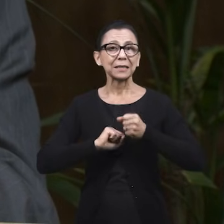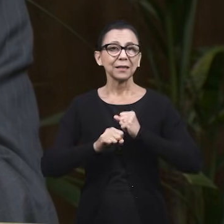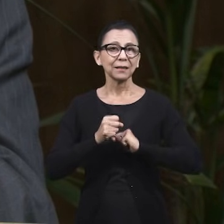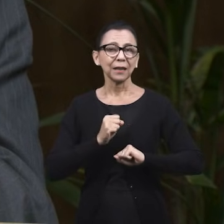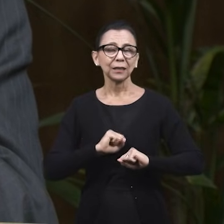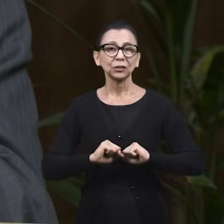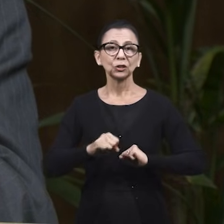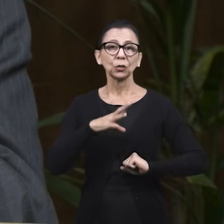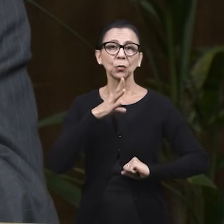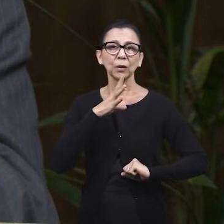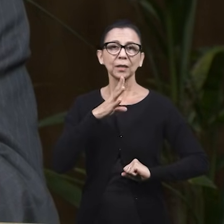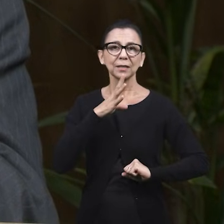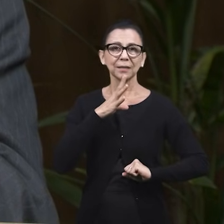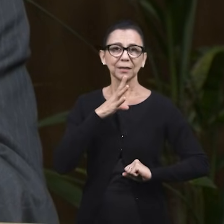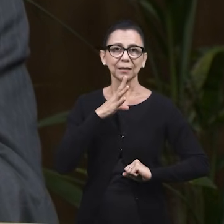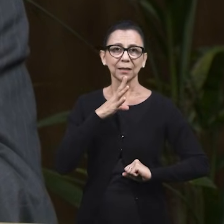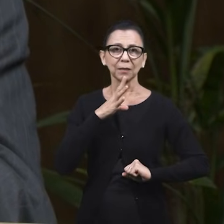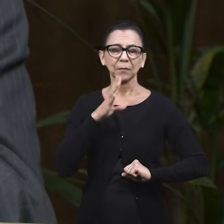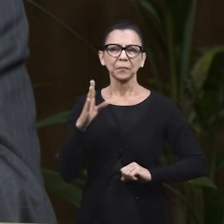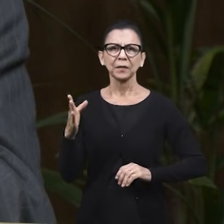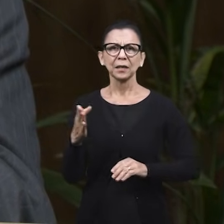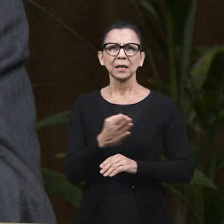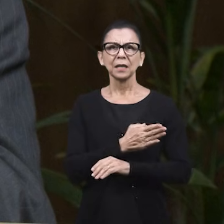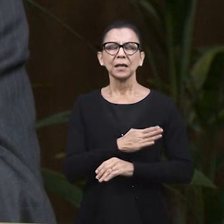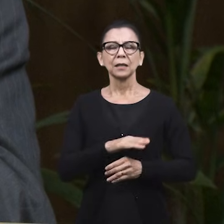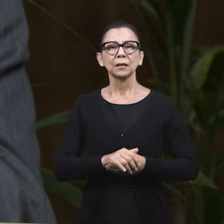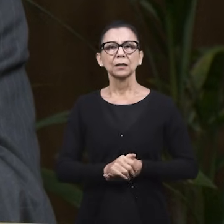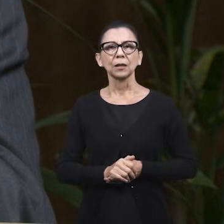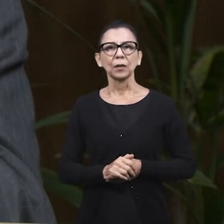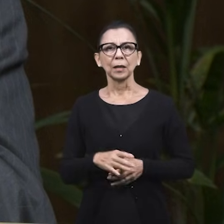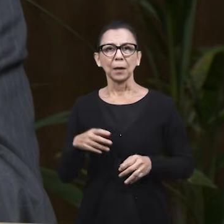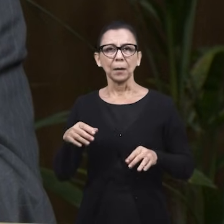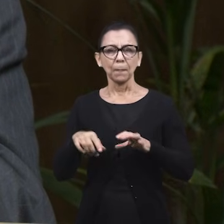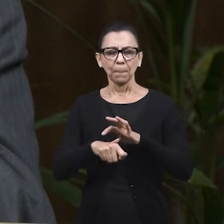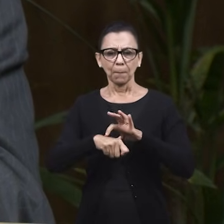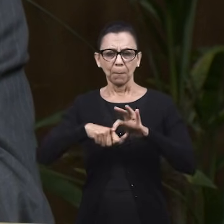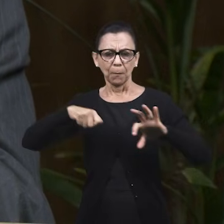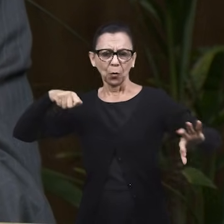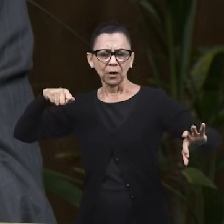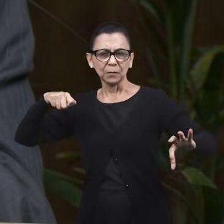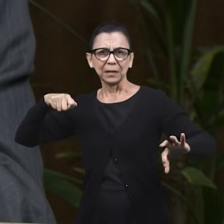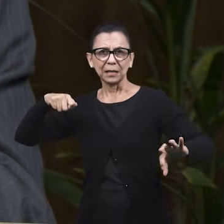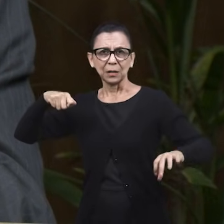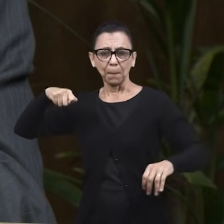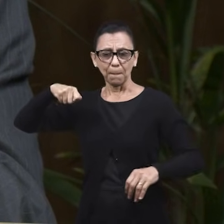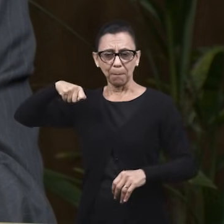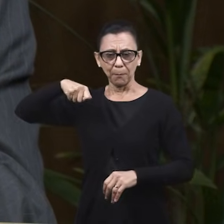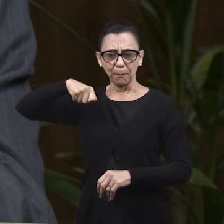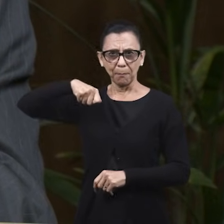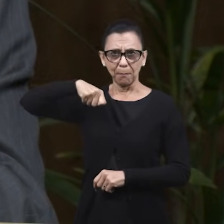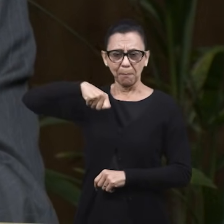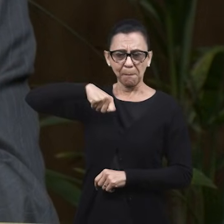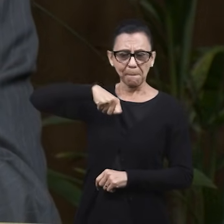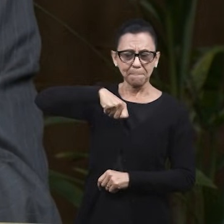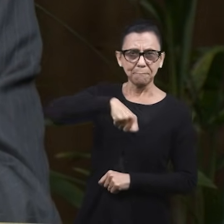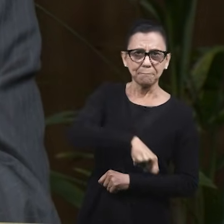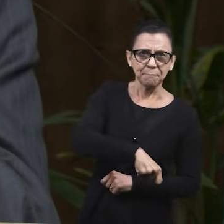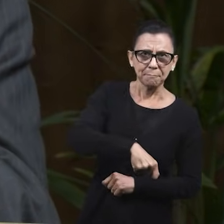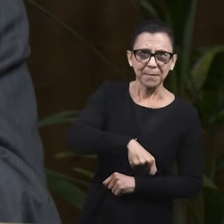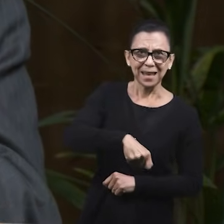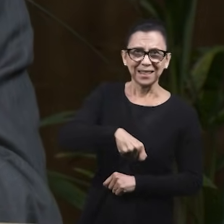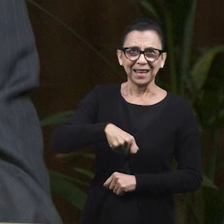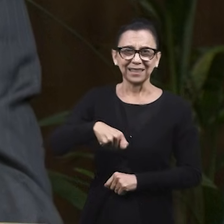Penetrante, porque ela penetra além daquilo que você possa imaginar. Deus tem o poder de penetrar e